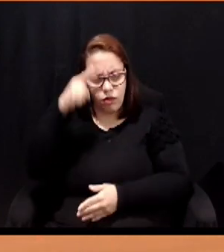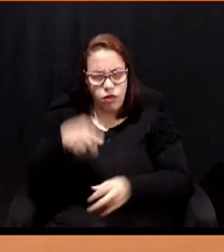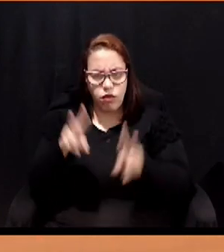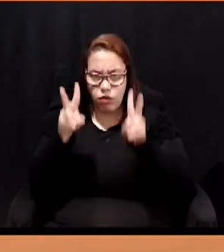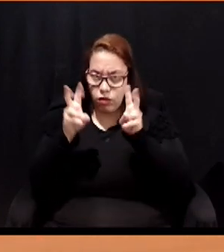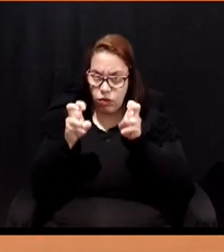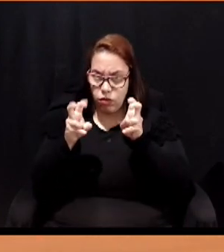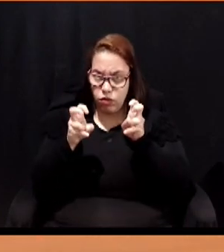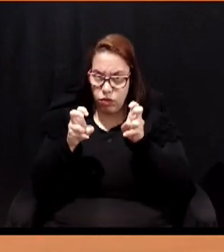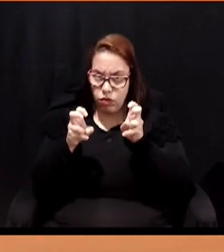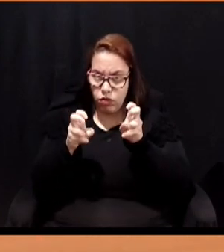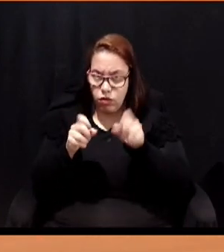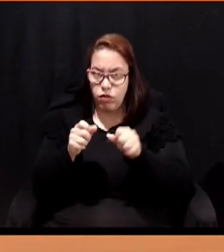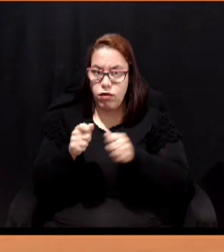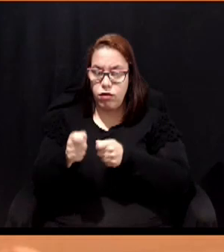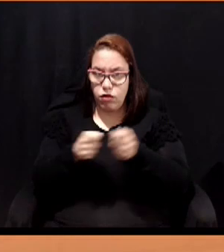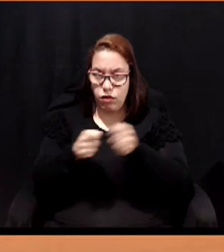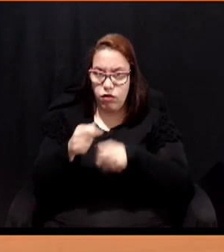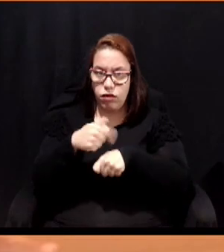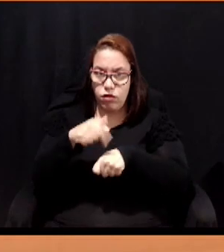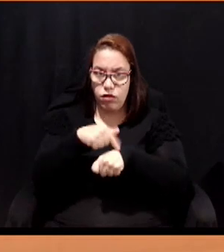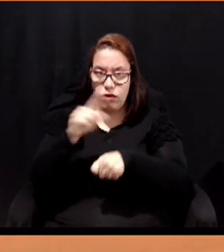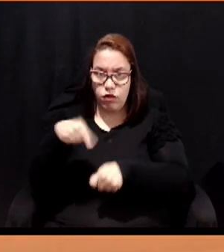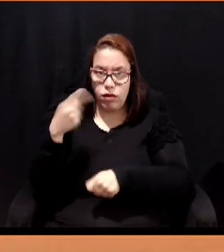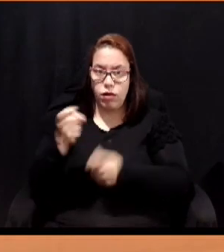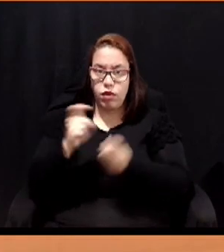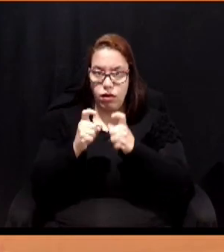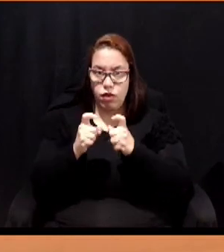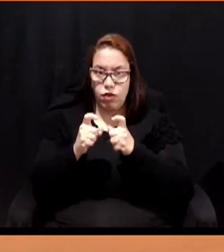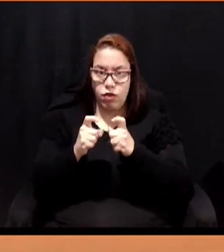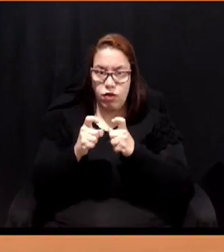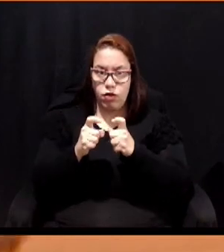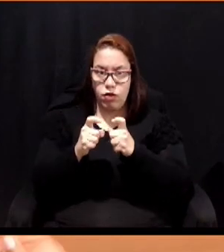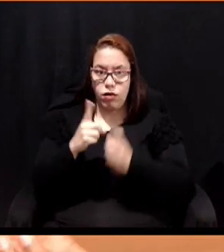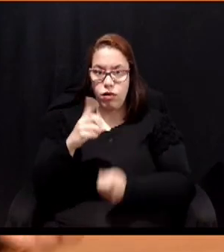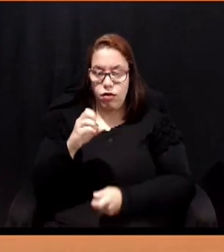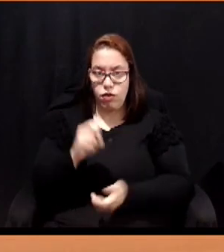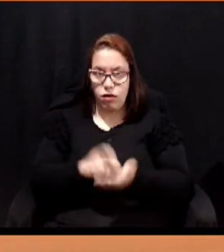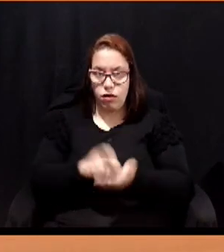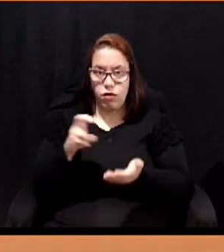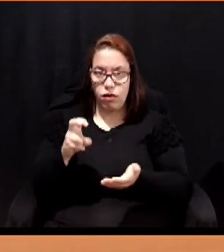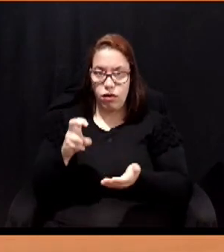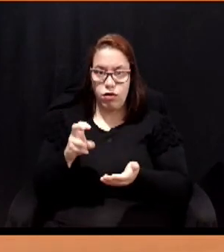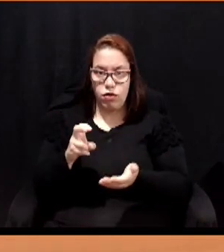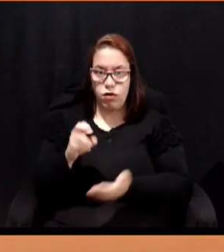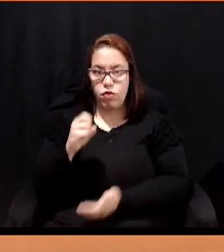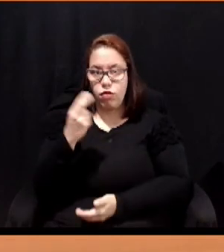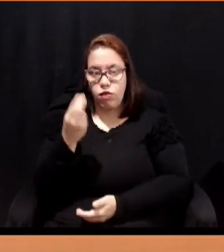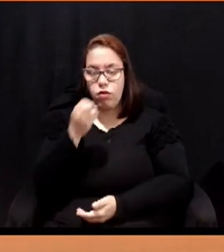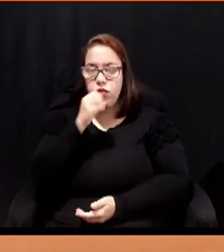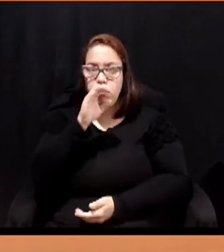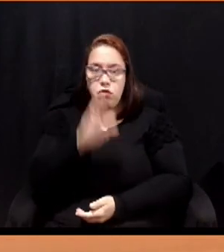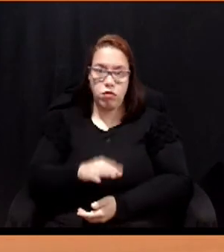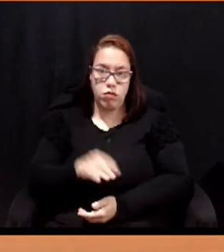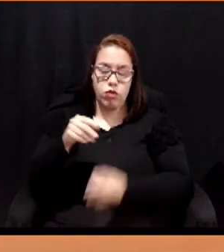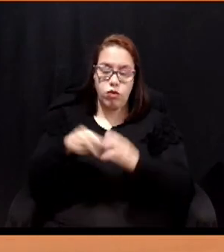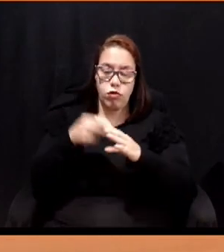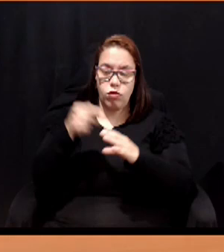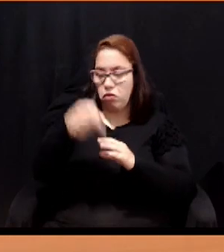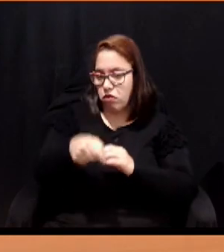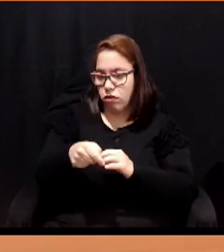o horário também na próxima reunião, se a gente vai fazer às 10 da manhã, lá na Câmara de Comércio, vai fazer aqui, e a